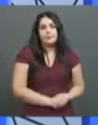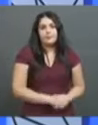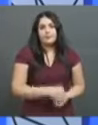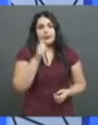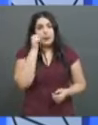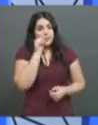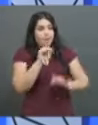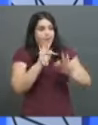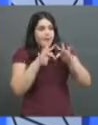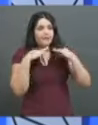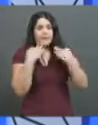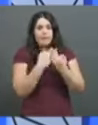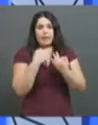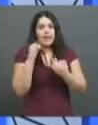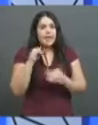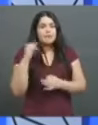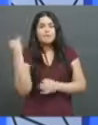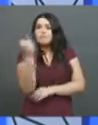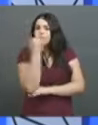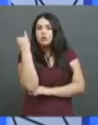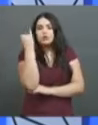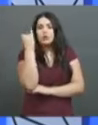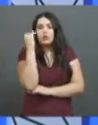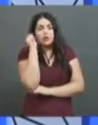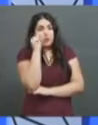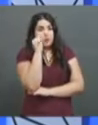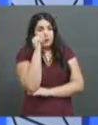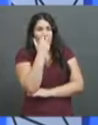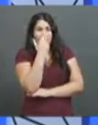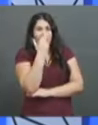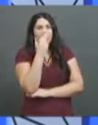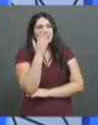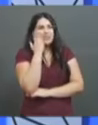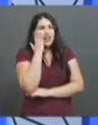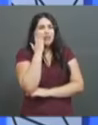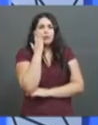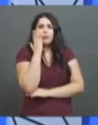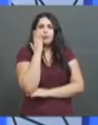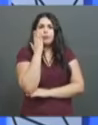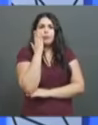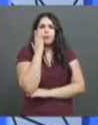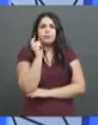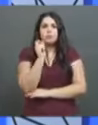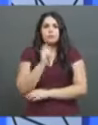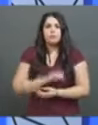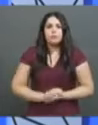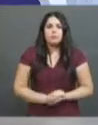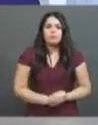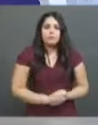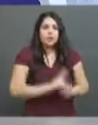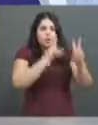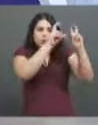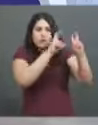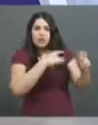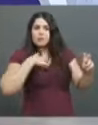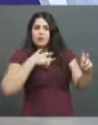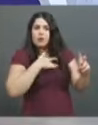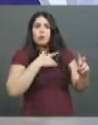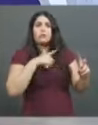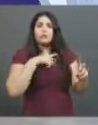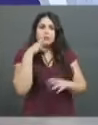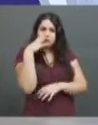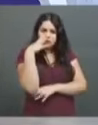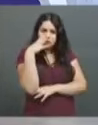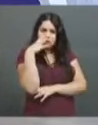e da família é fundamental. A mulher me parece ser mais consciente mesmo nos assuntos referentes à saúde, mais atenta. E